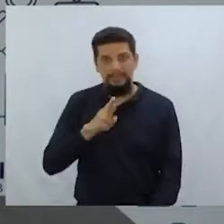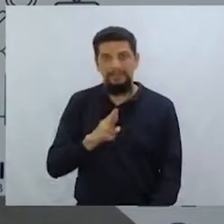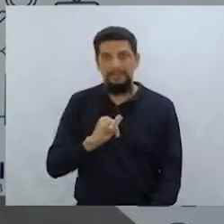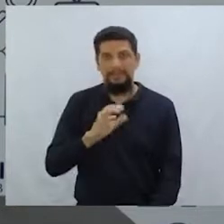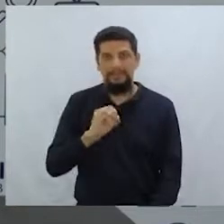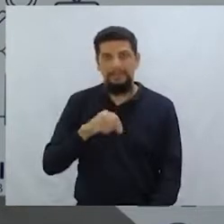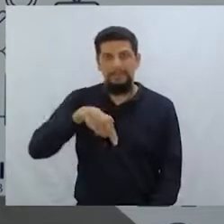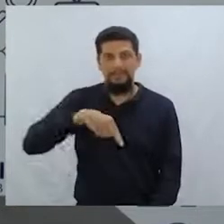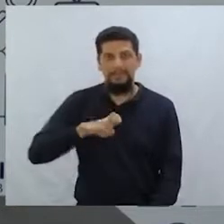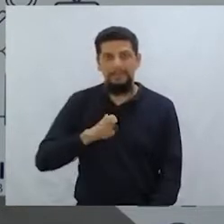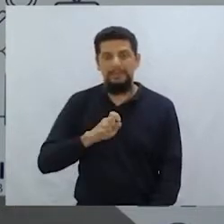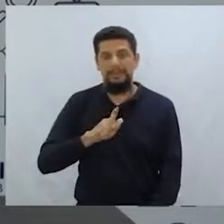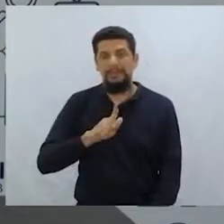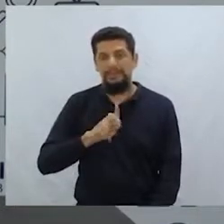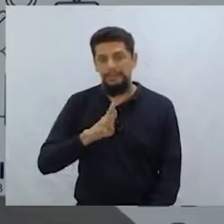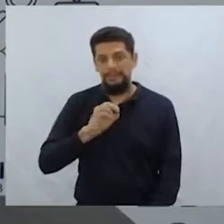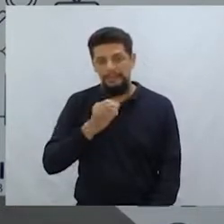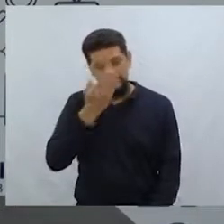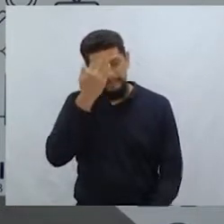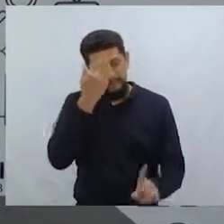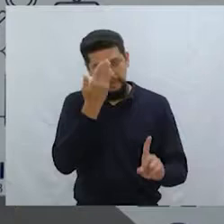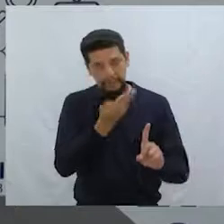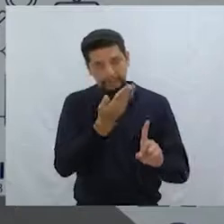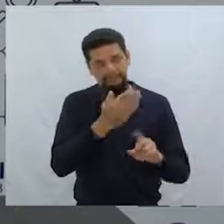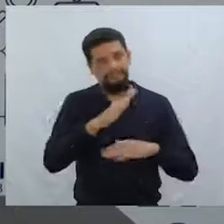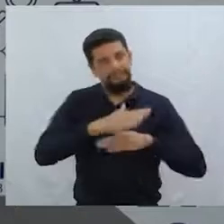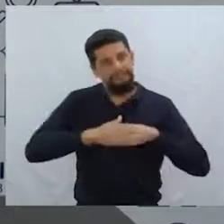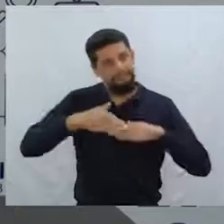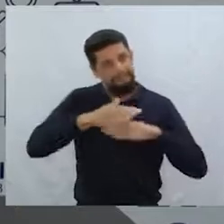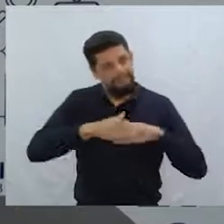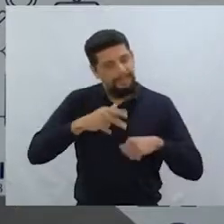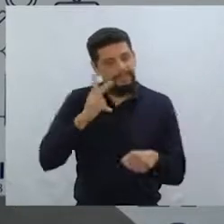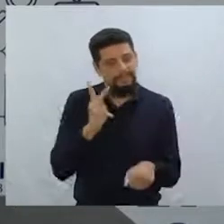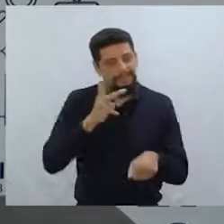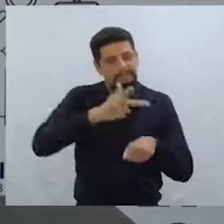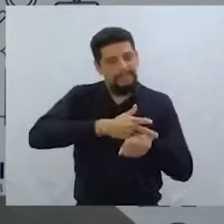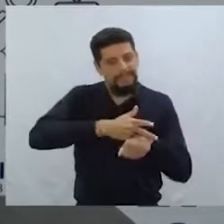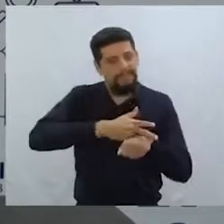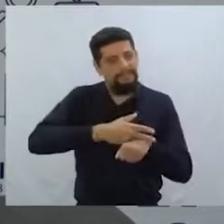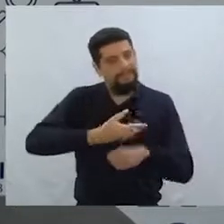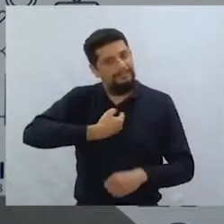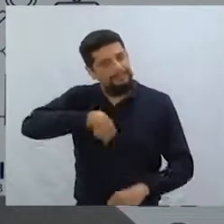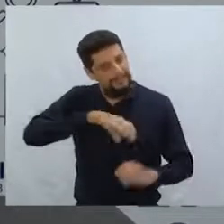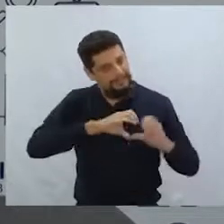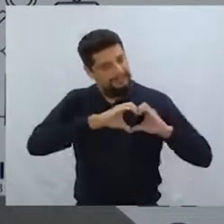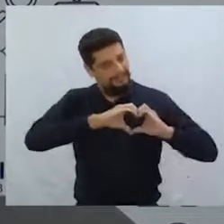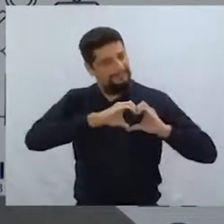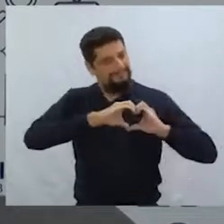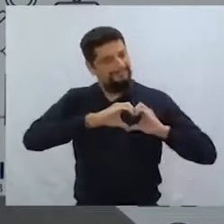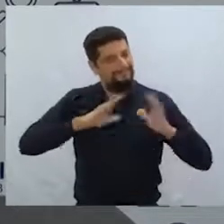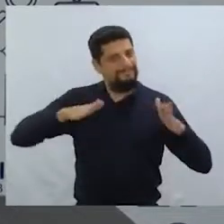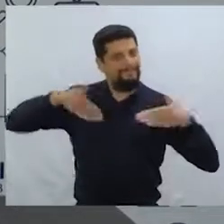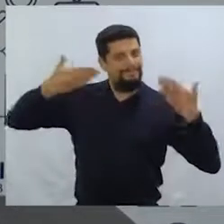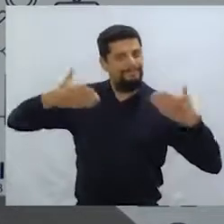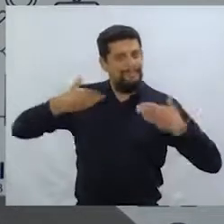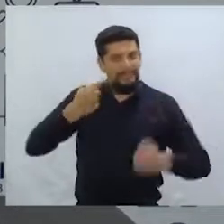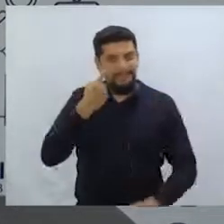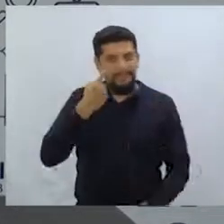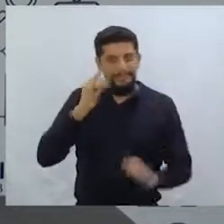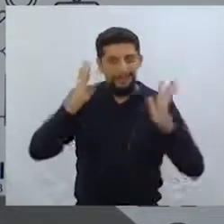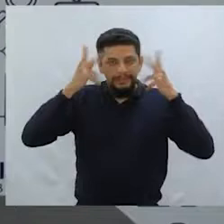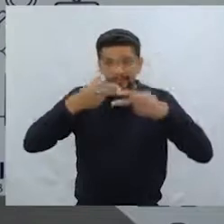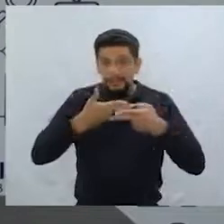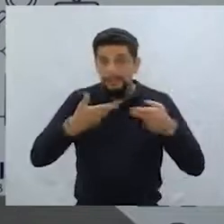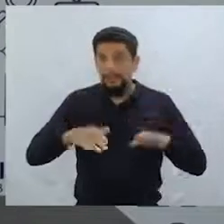do primeiro ano. Muito obrigada também por essa gentileza desse vídeo. E enche o nosso coração de alegria de ver